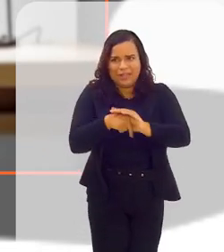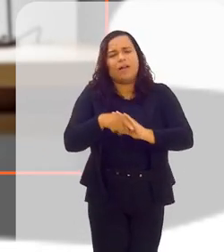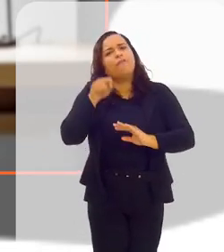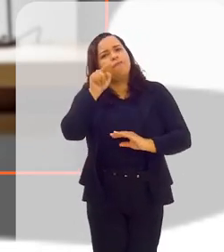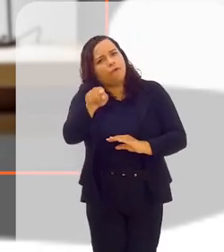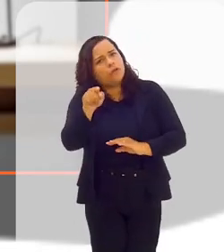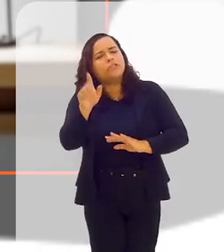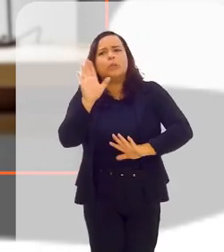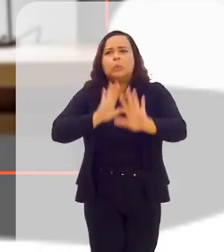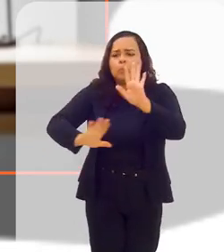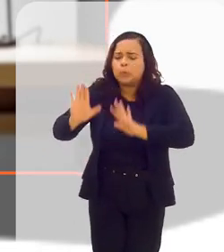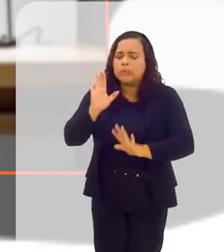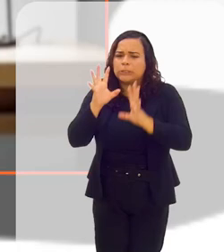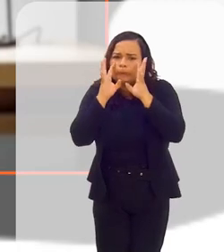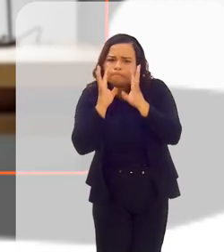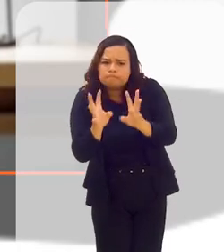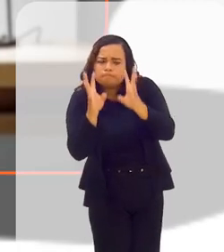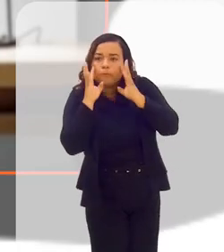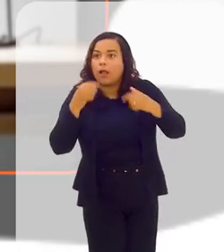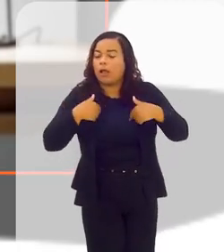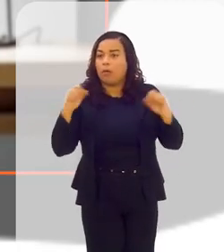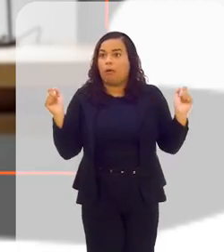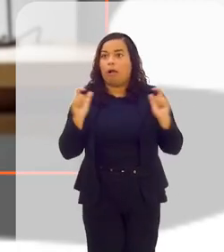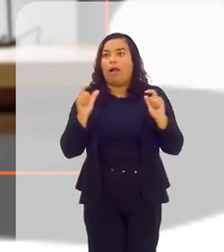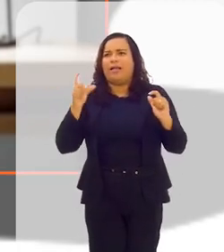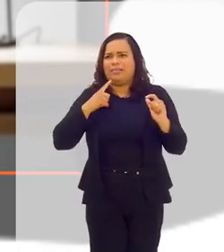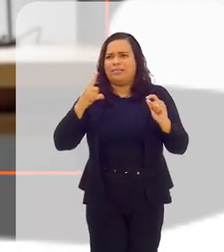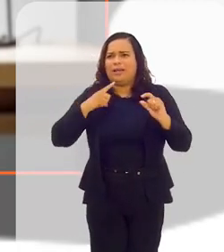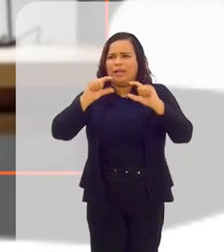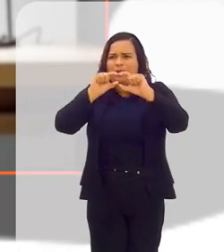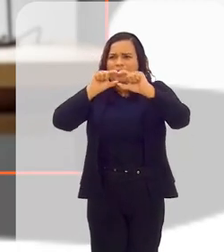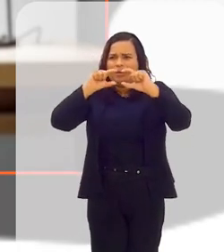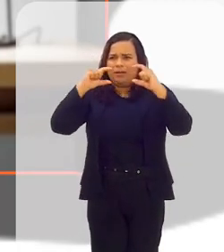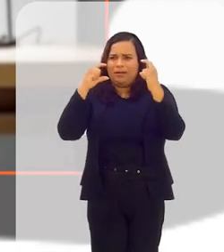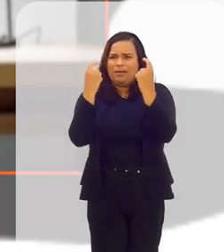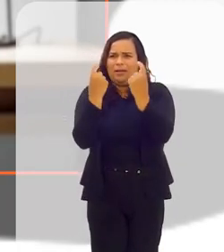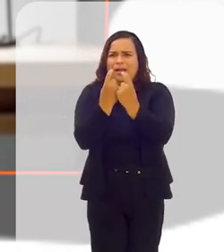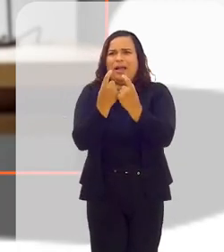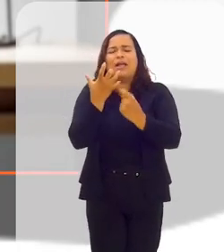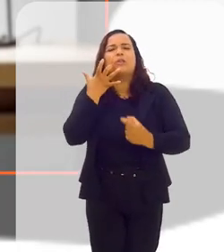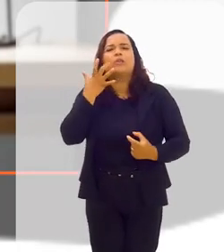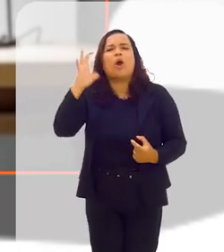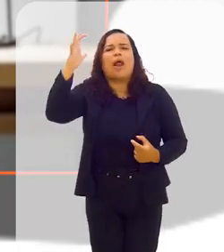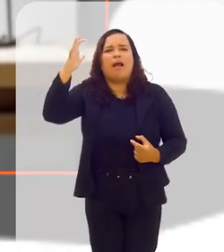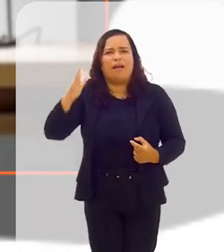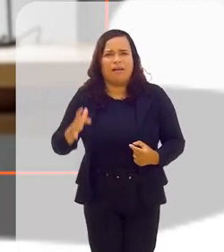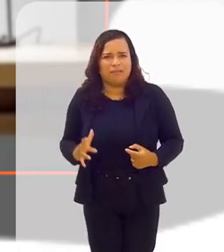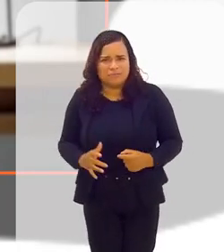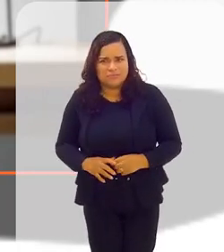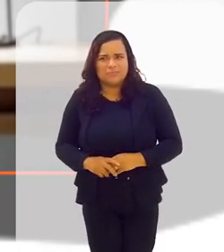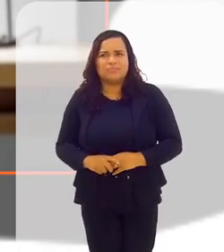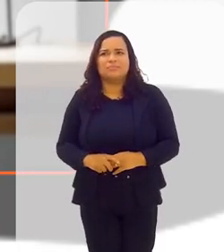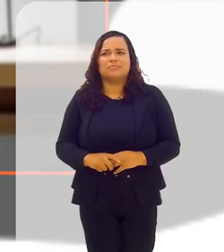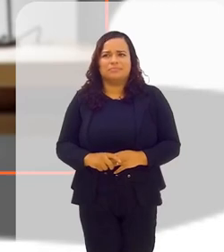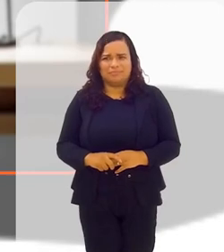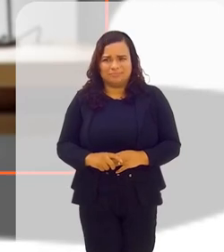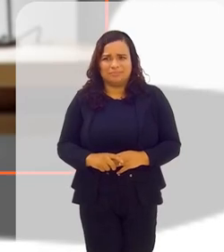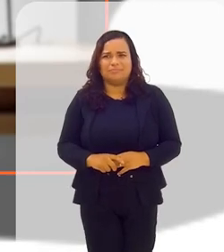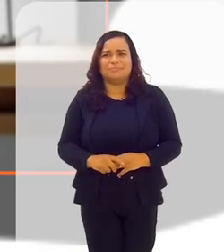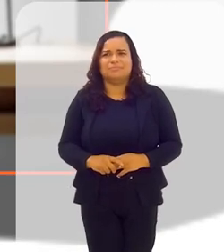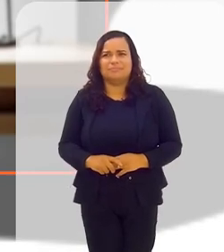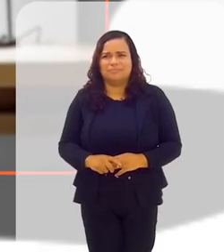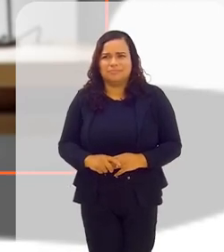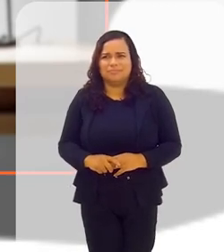teve o cuidado, me chamou muita atenção, tem um anel dourado aqui, quer dizer, não é porque você está com